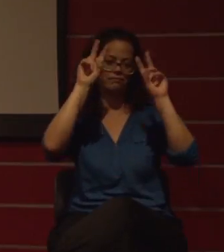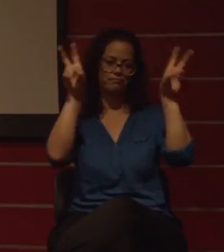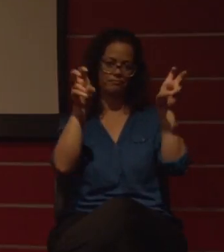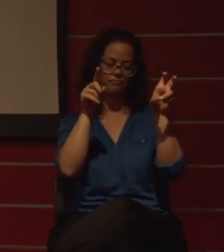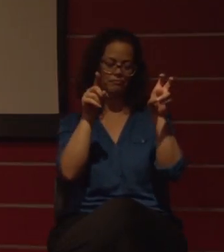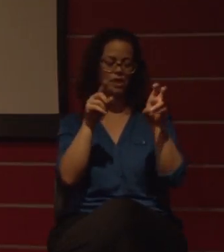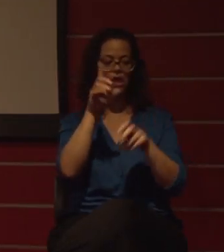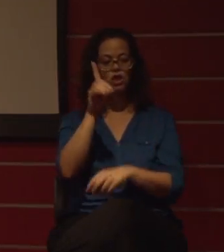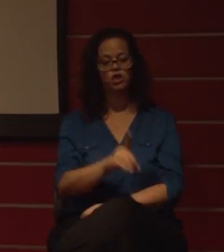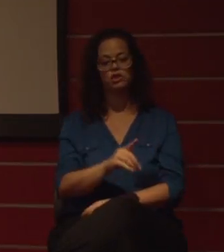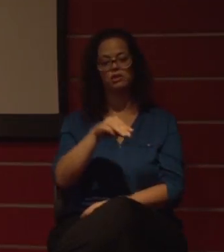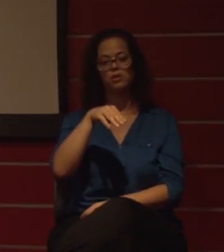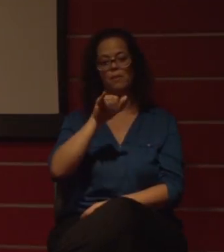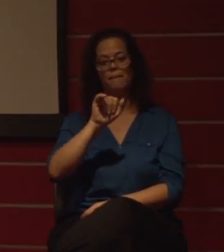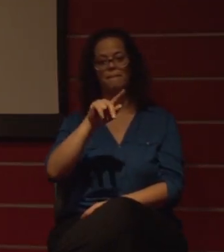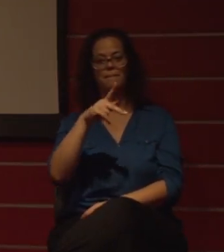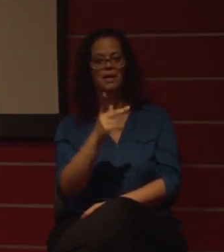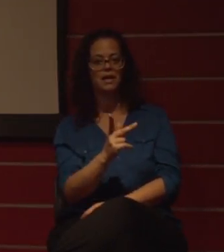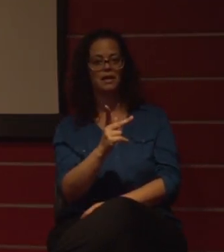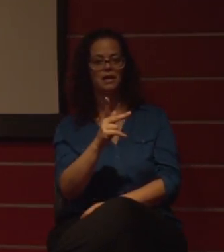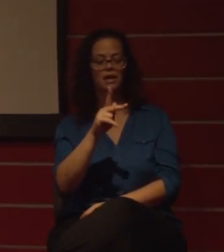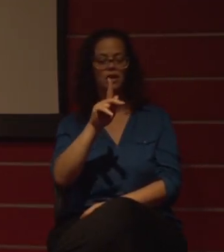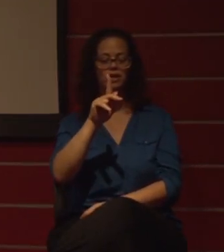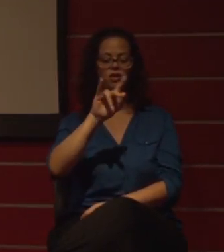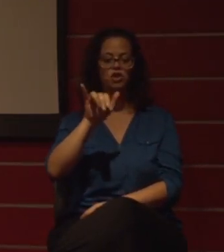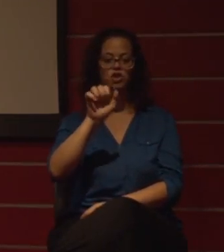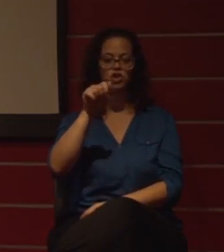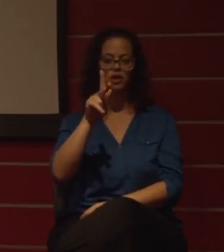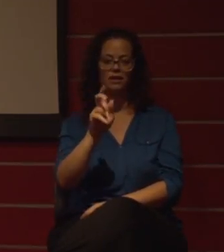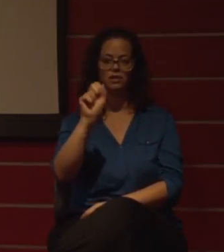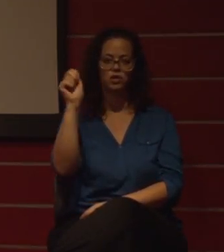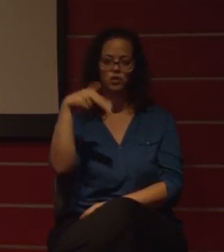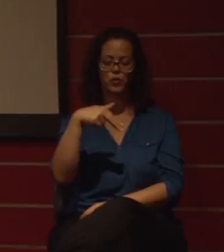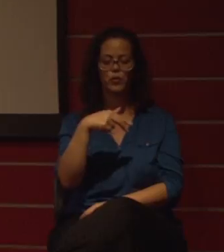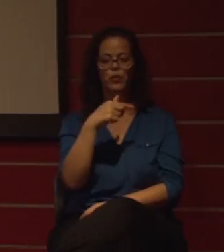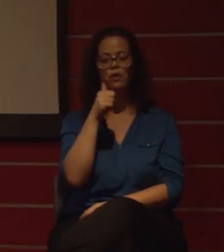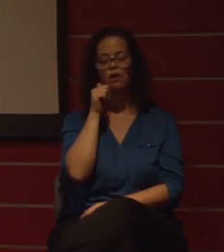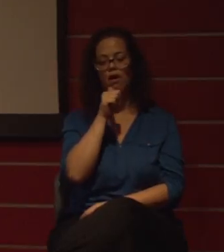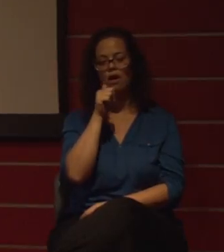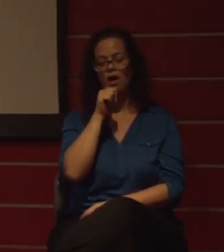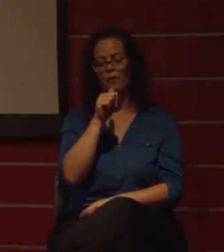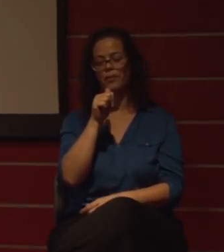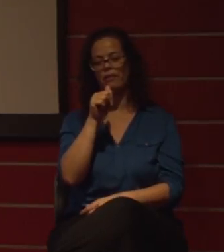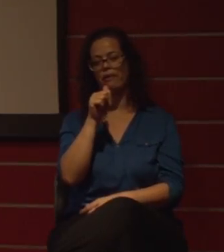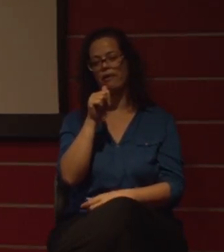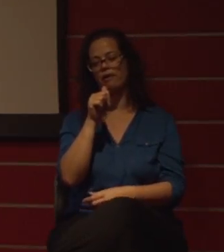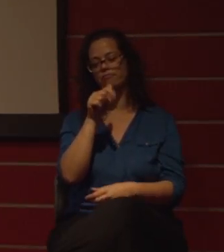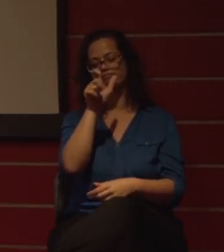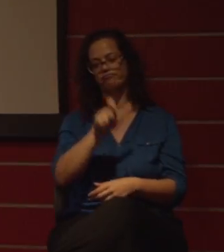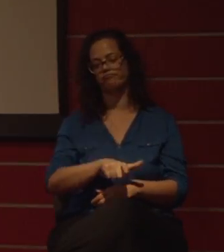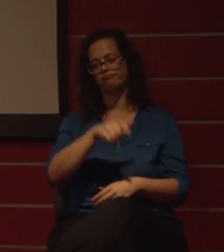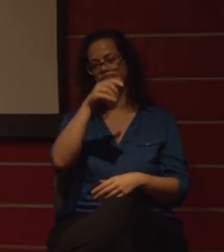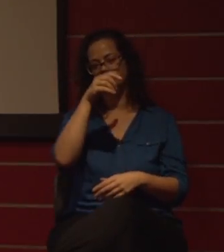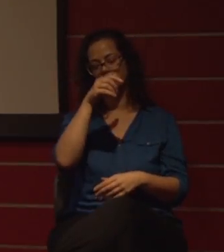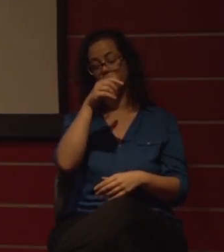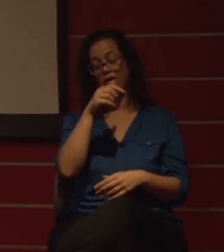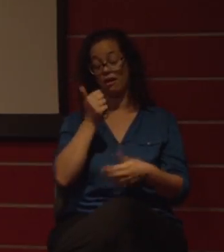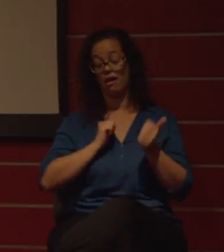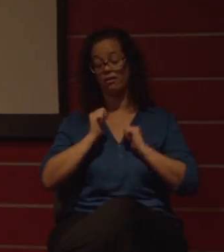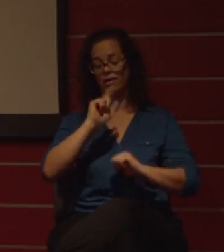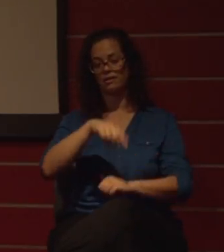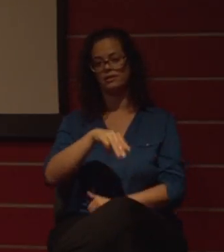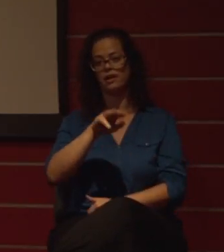direção do Mick Jackson a atriz aí ay HST né a personagem